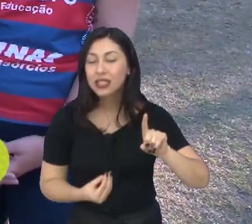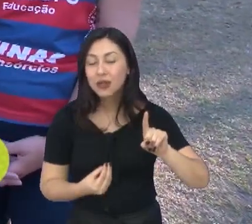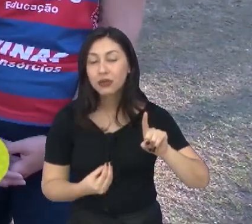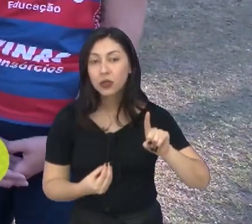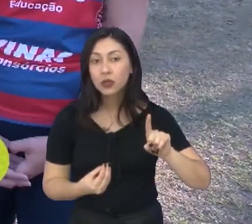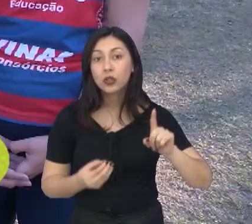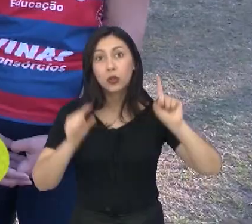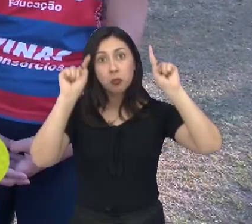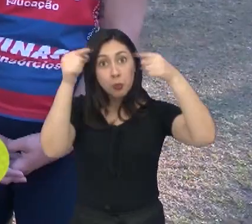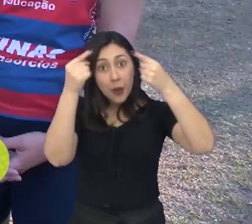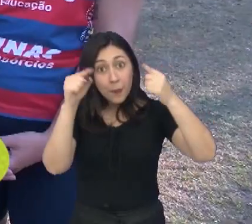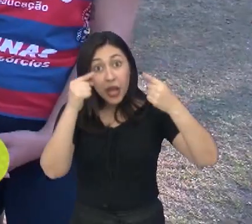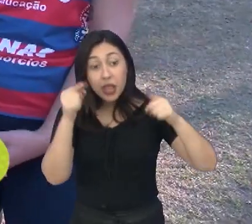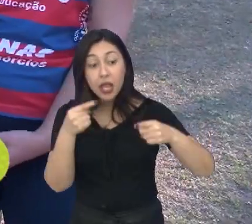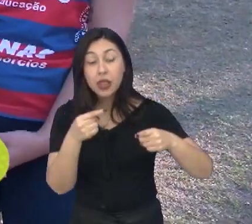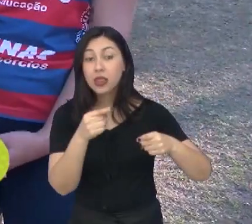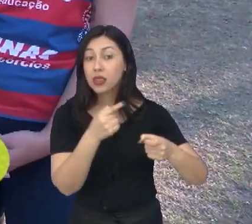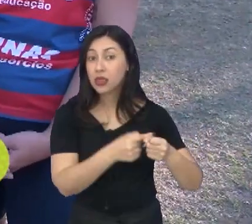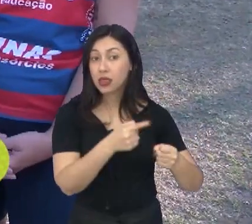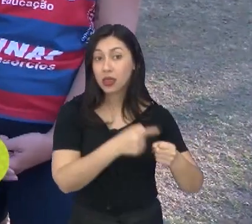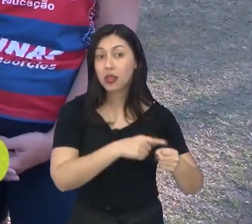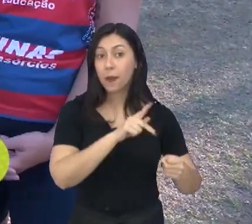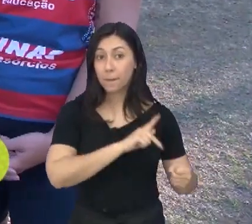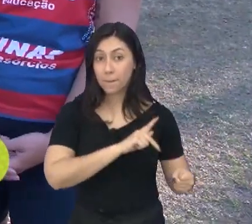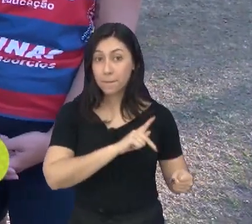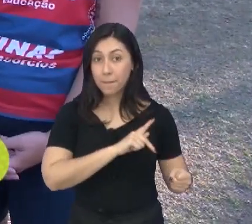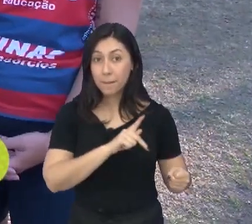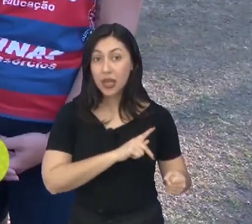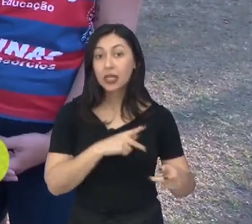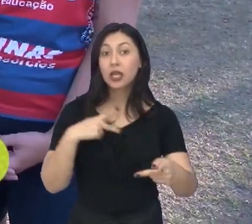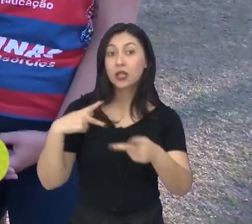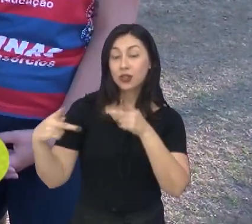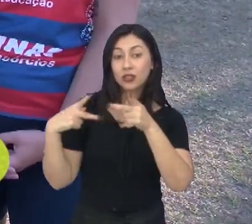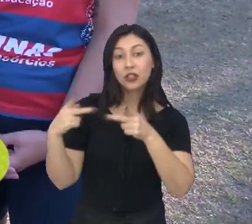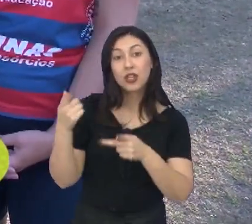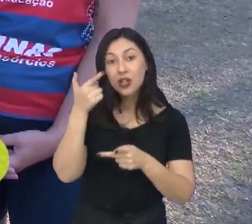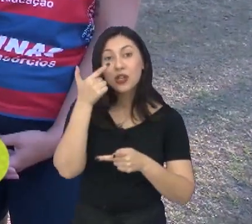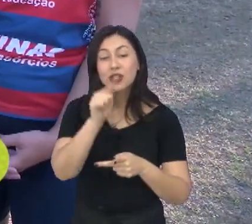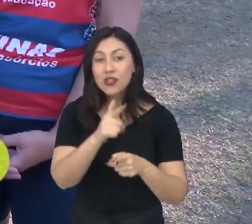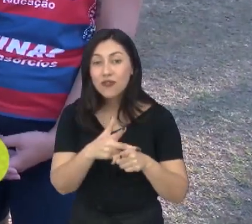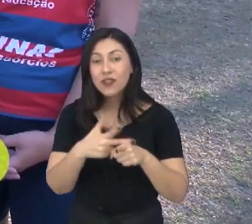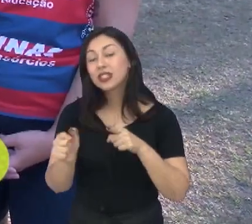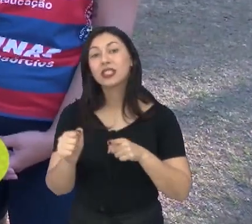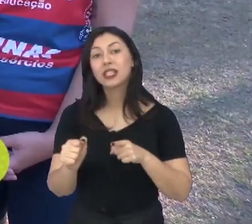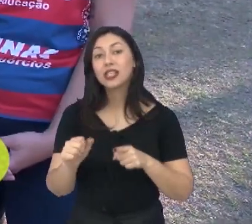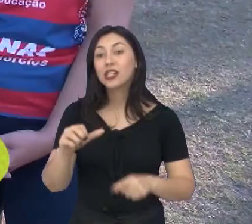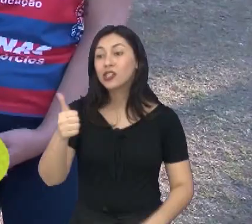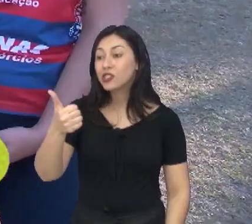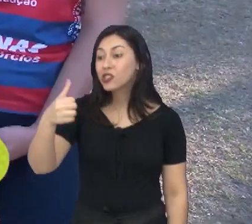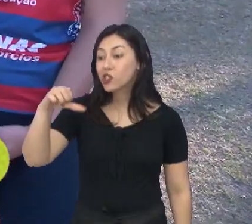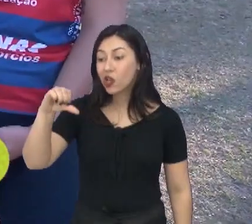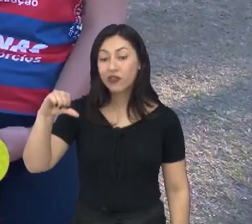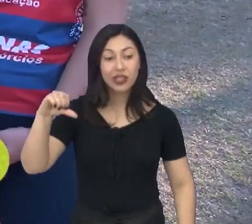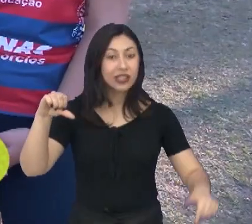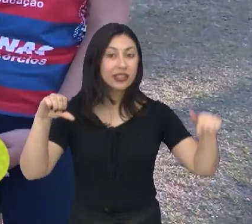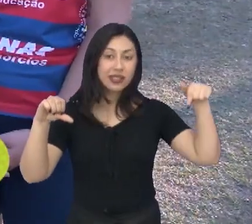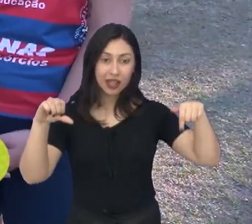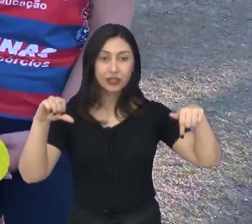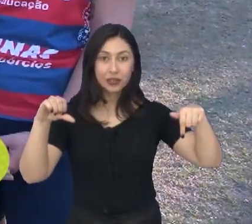foi disputada em Pindamonhangaba e o time de São José bateu o Band na final por 19-7.